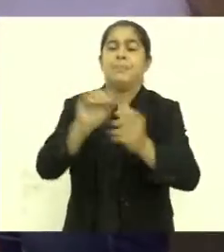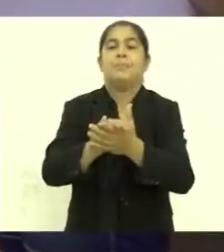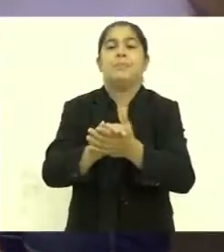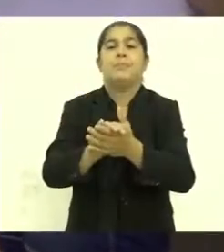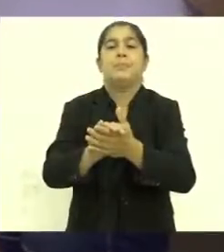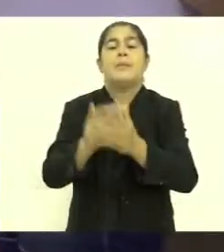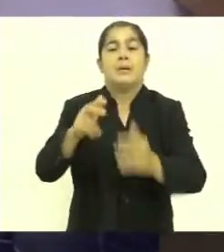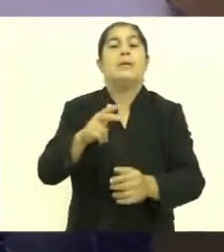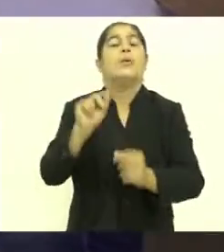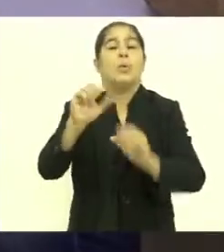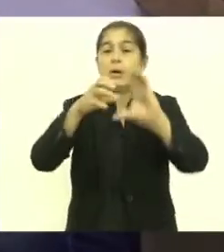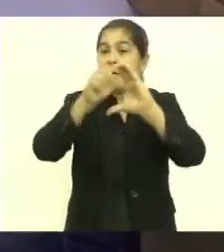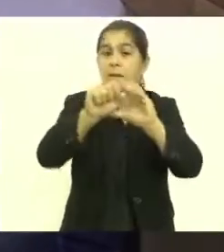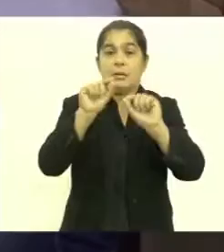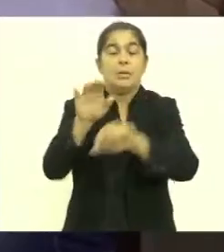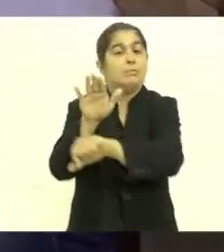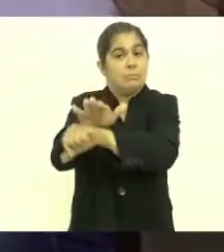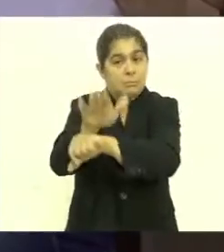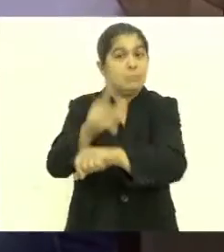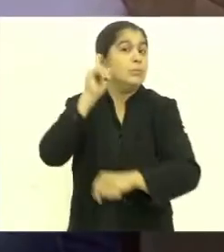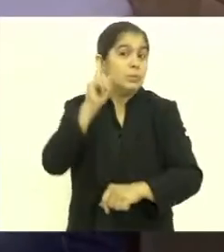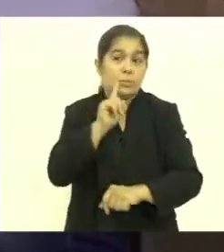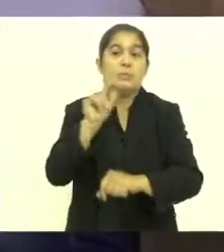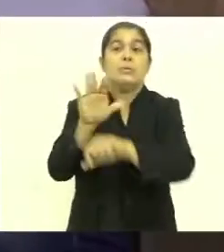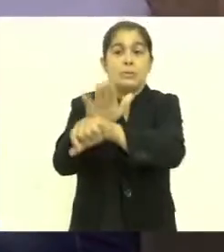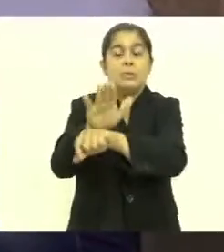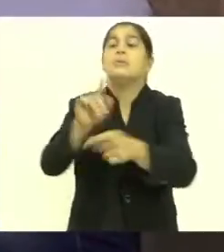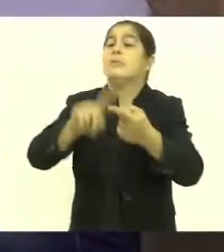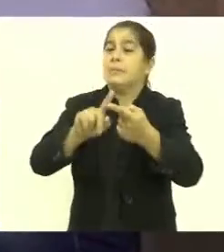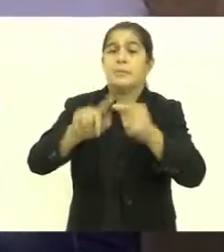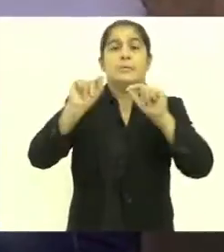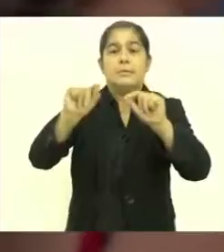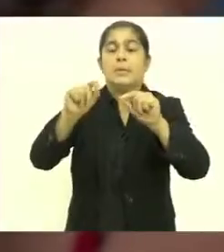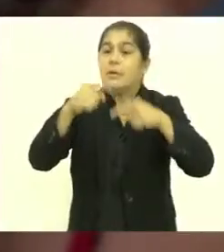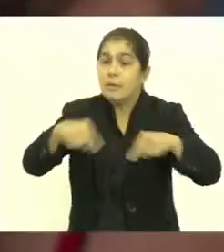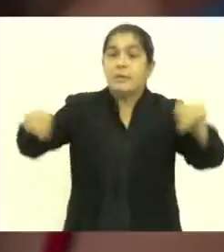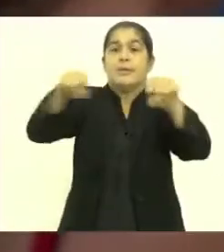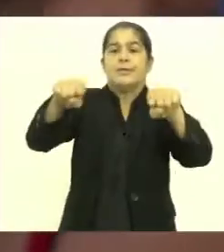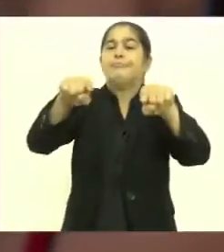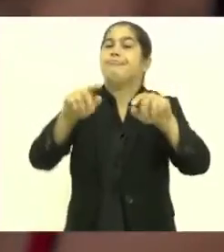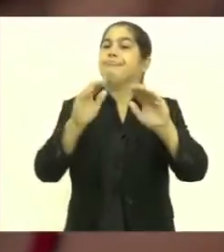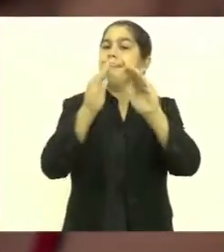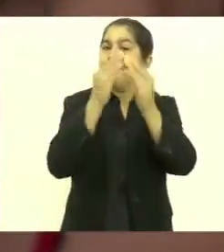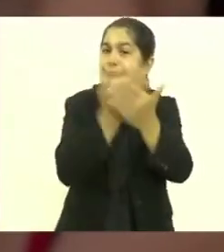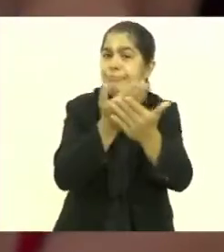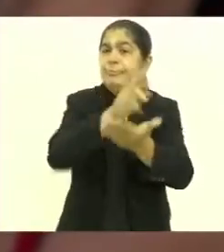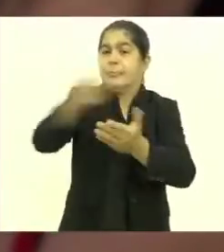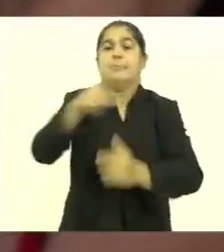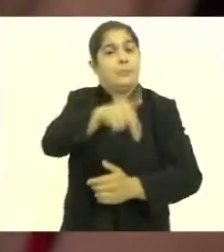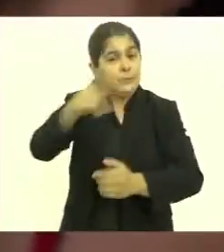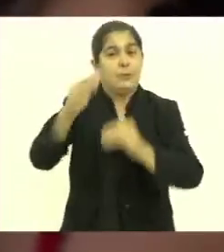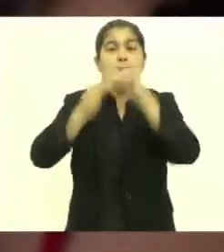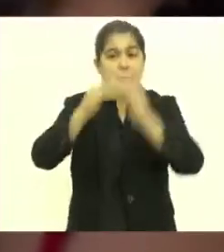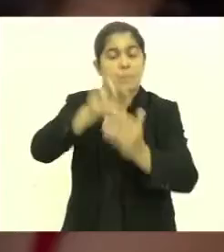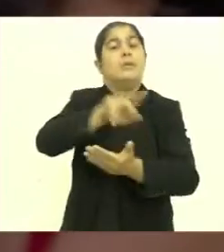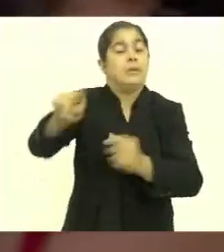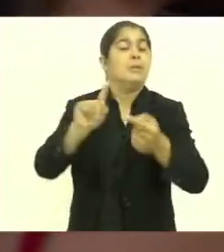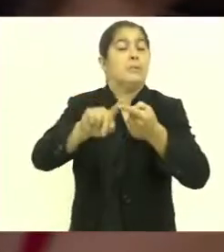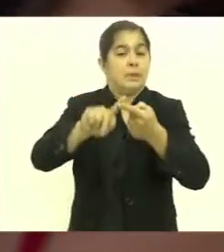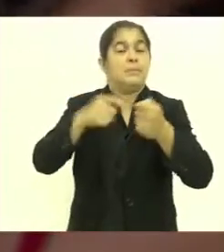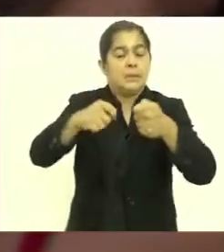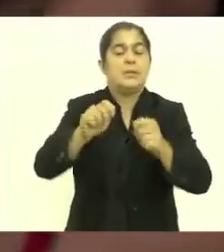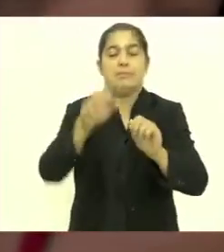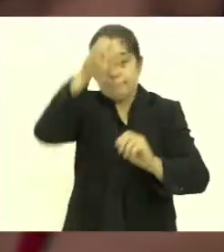surdas. Então o CAIS ela tem essa finalidade de preparar não só a pessoa surda, mas também de fazer com que a rede de ensino, os professores e